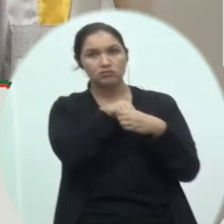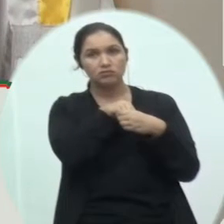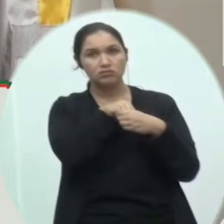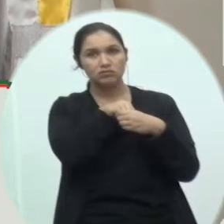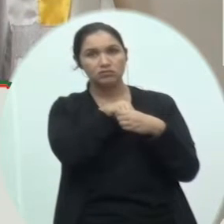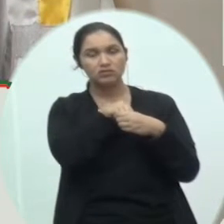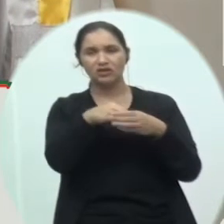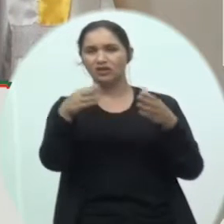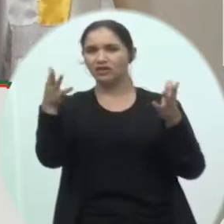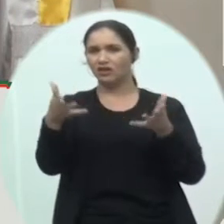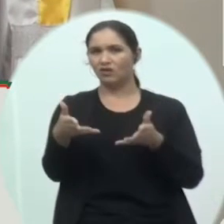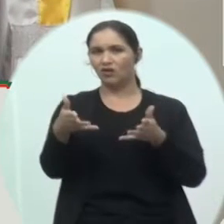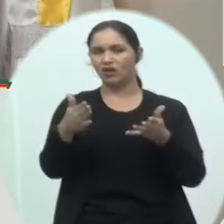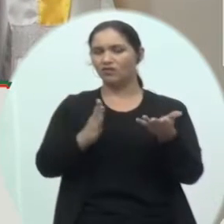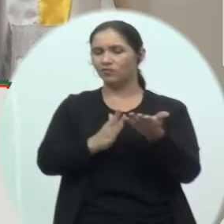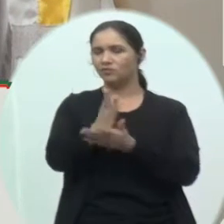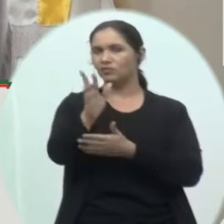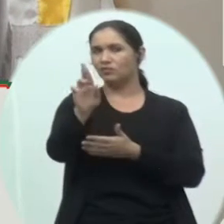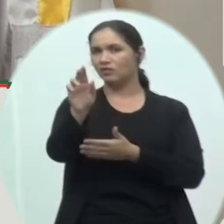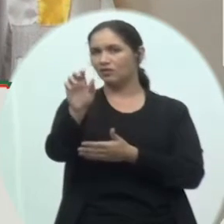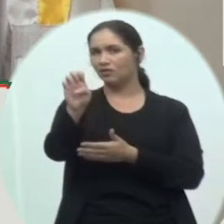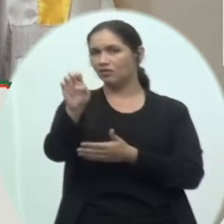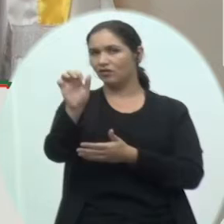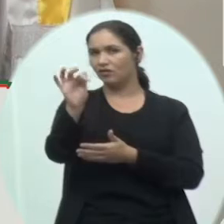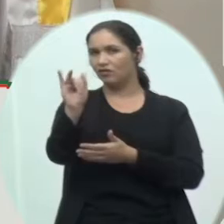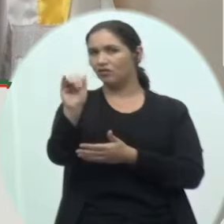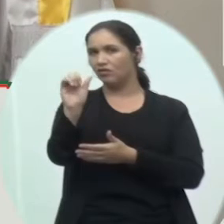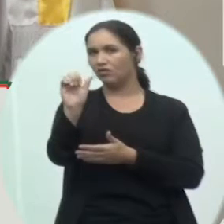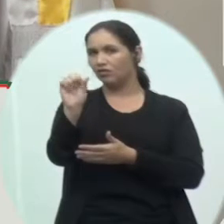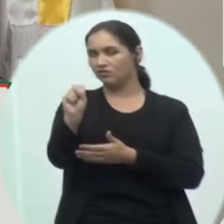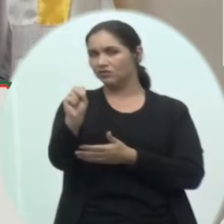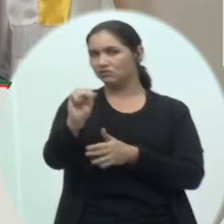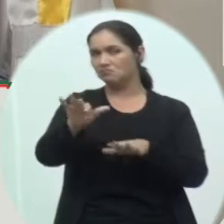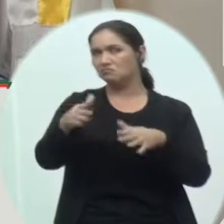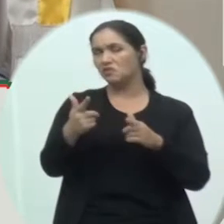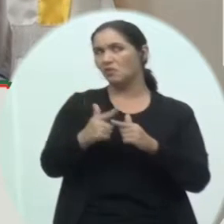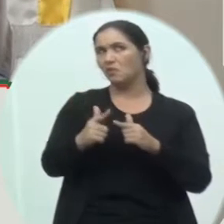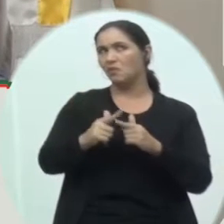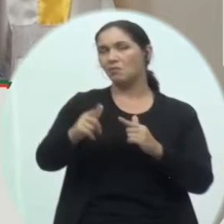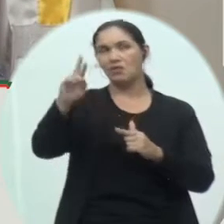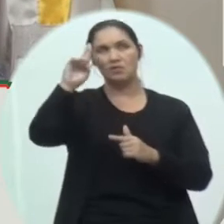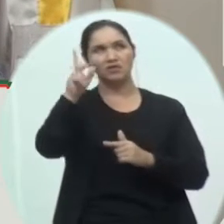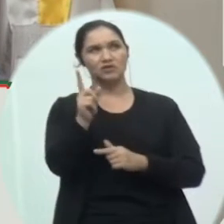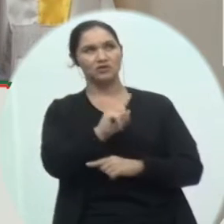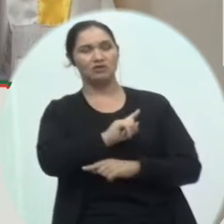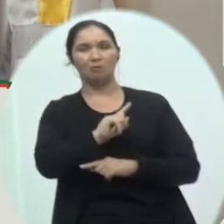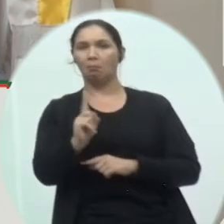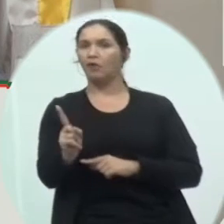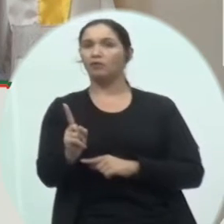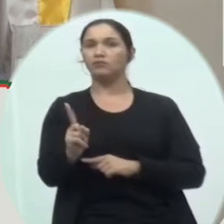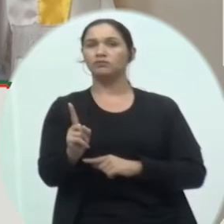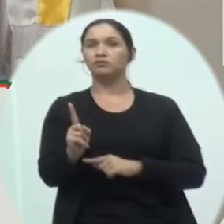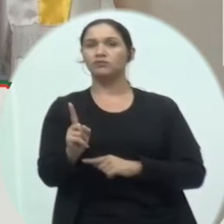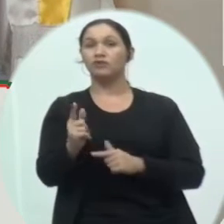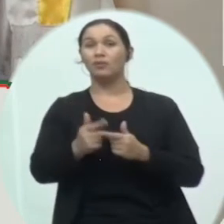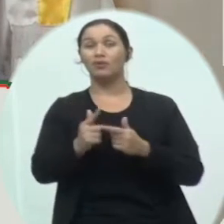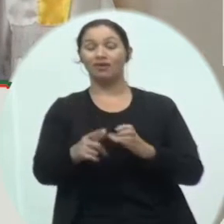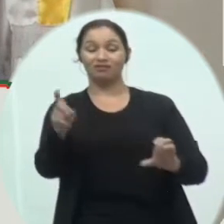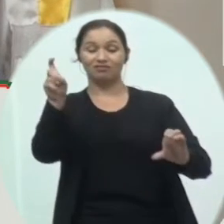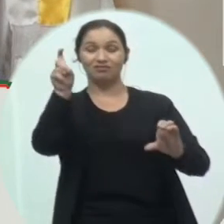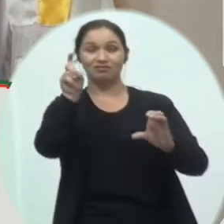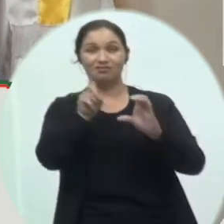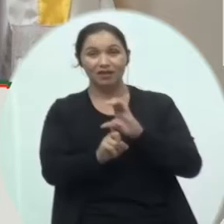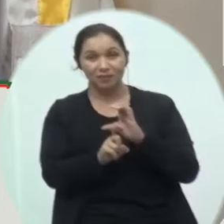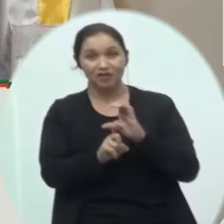estratégicas. Né? Então nós não vamos resolver problemas porque dependemos de refis. E